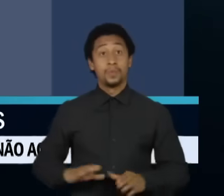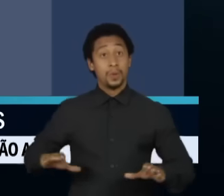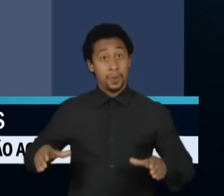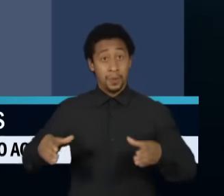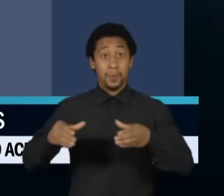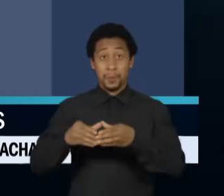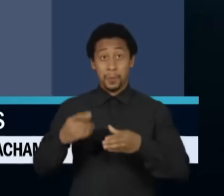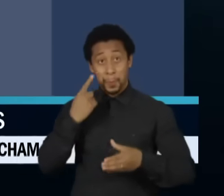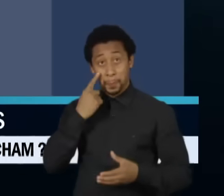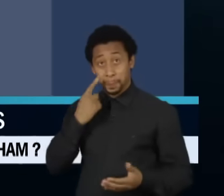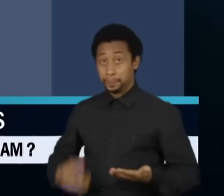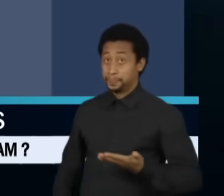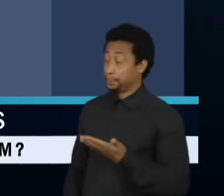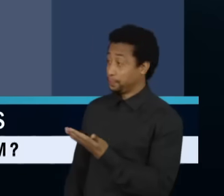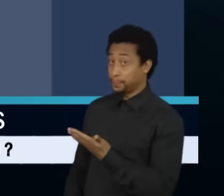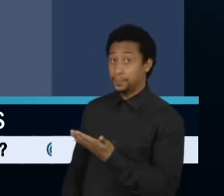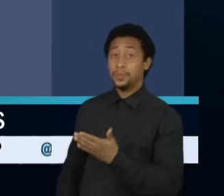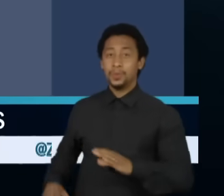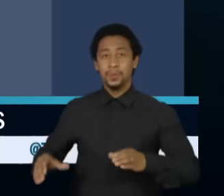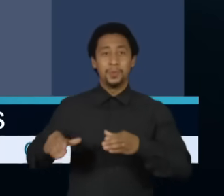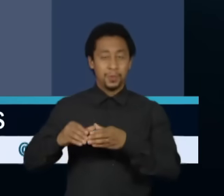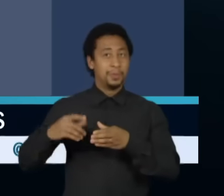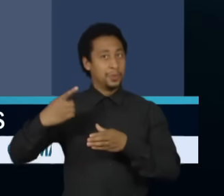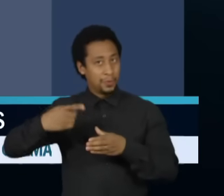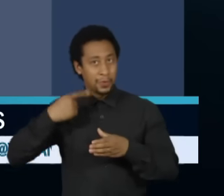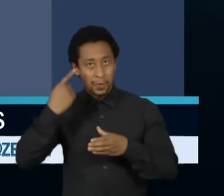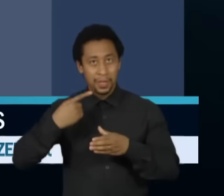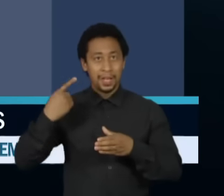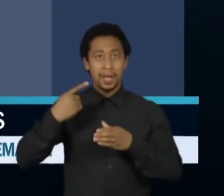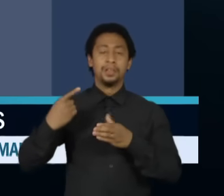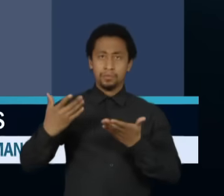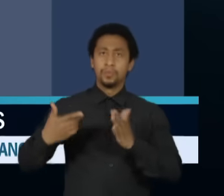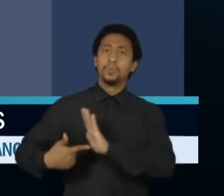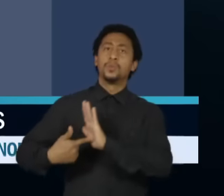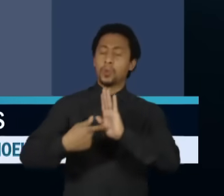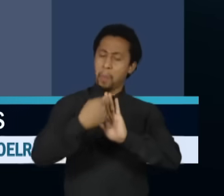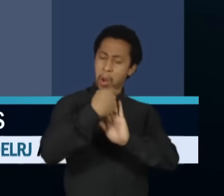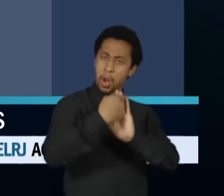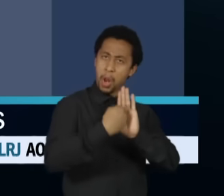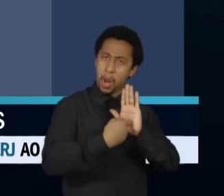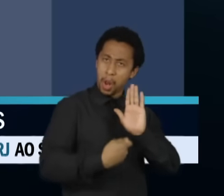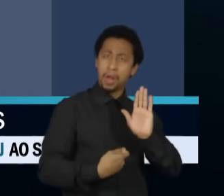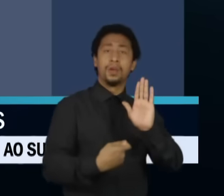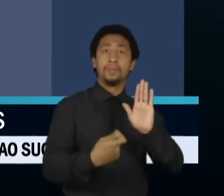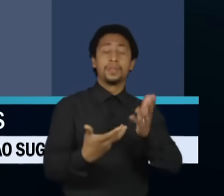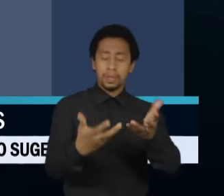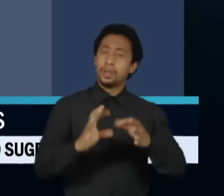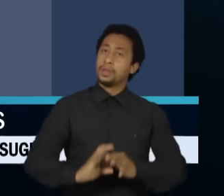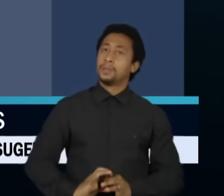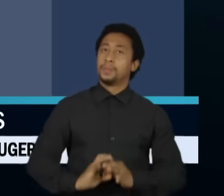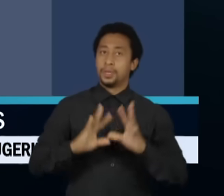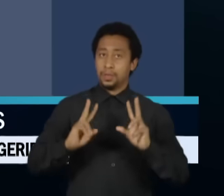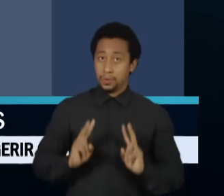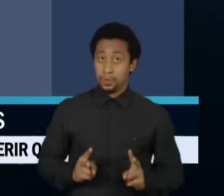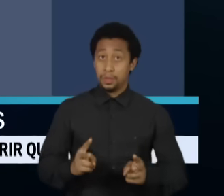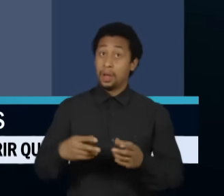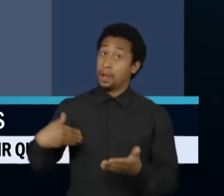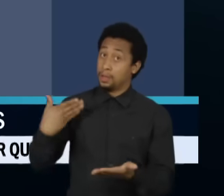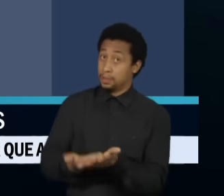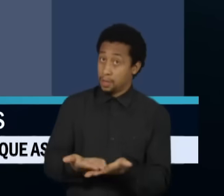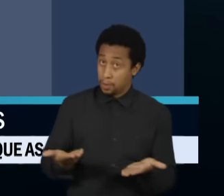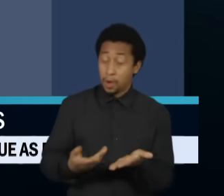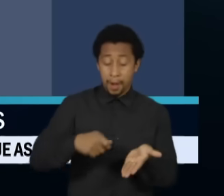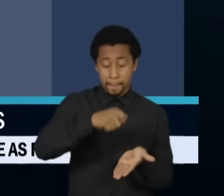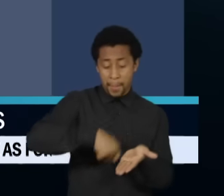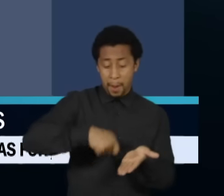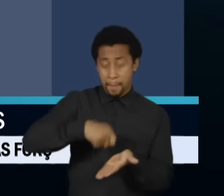intitulado Movimento dos Advogados de Direita lançou um manifesto em Defesa das Liberdades. Até agora, o abaixo assinado